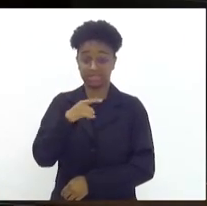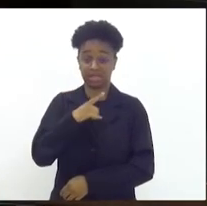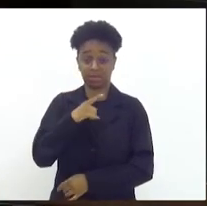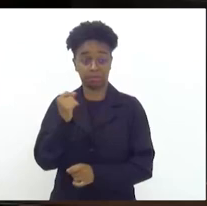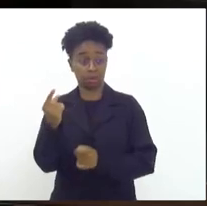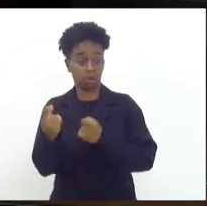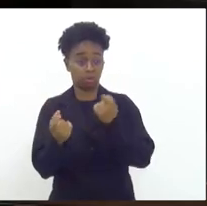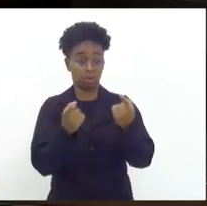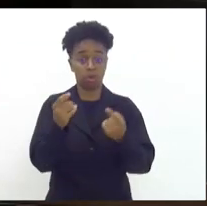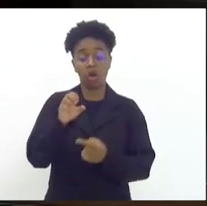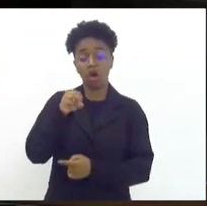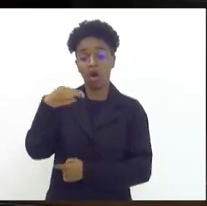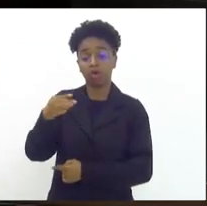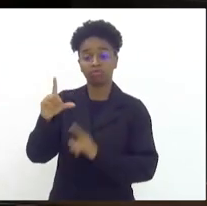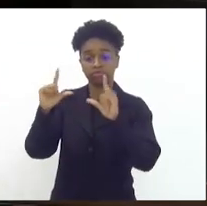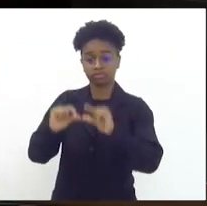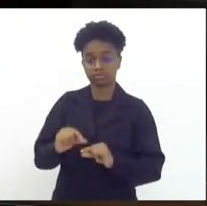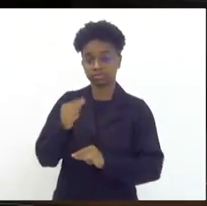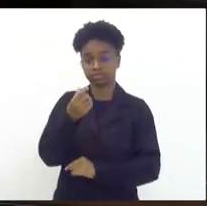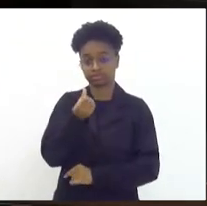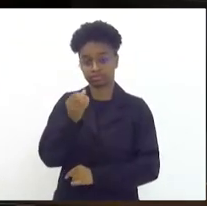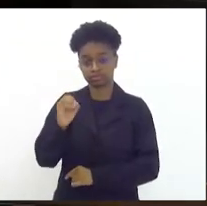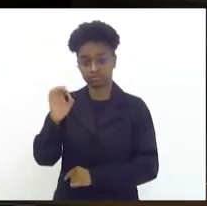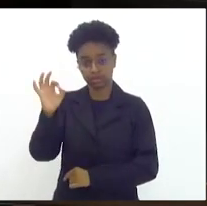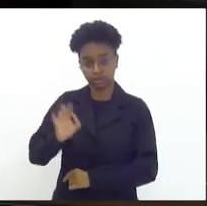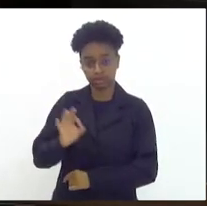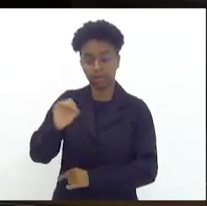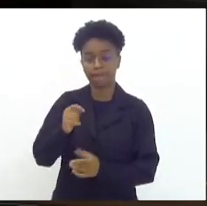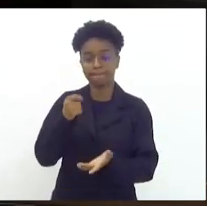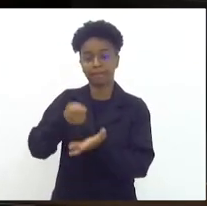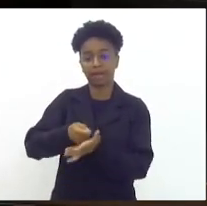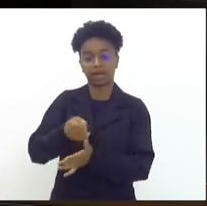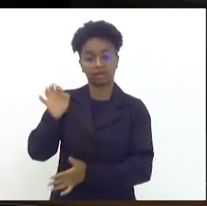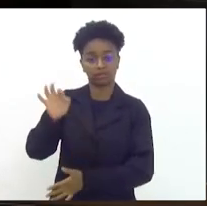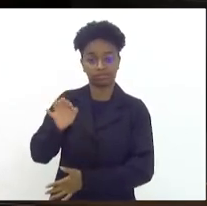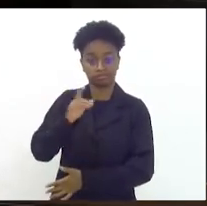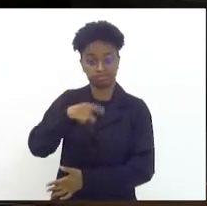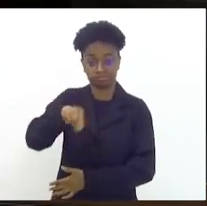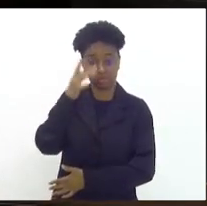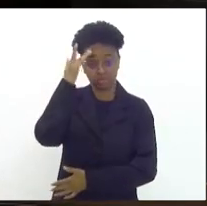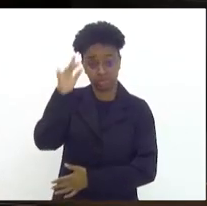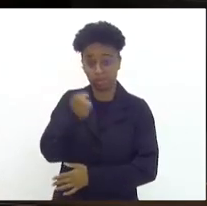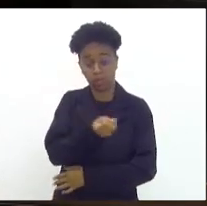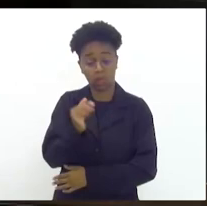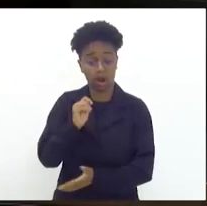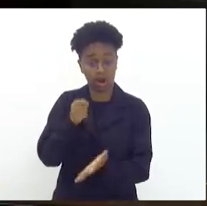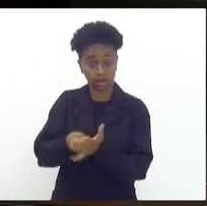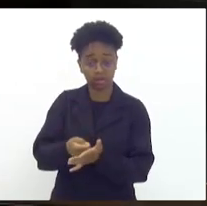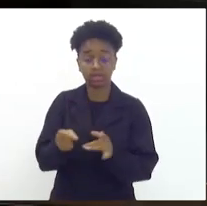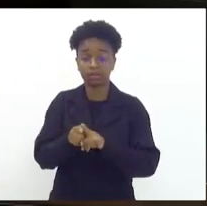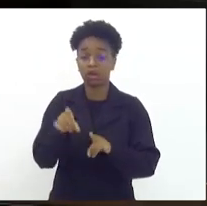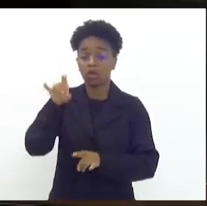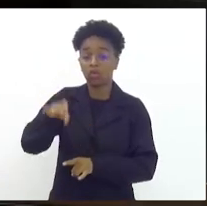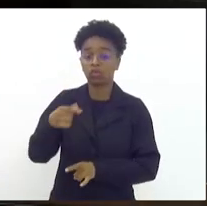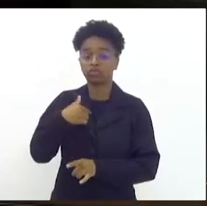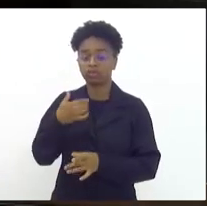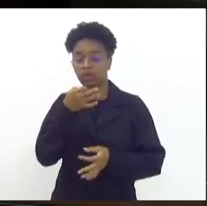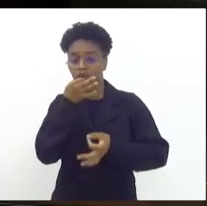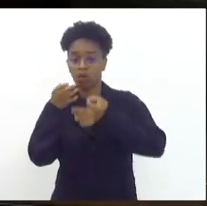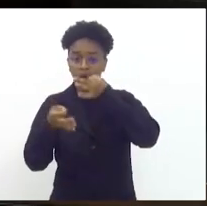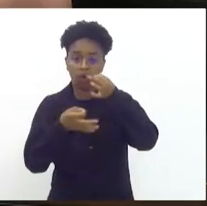ou vai ter redução de 60% em cima de uma alíquota que ninguém sabe qual vai ser E aí é o último ponto que eu vou comentar